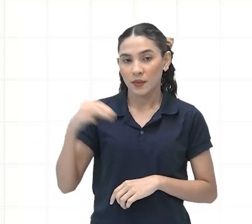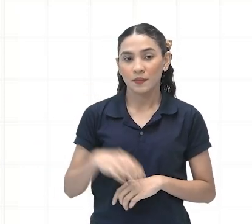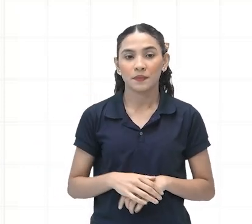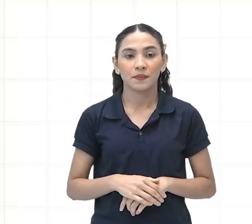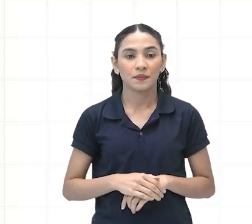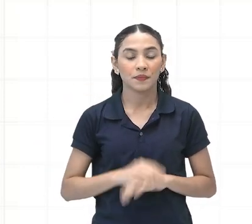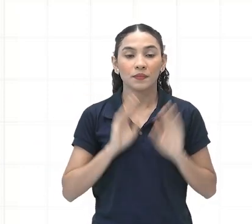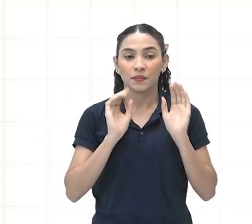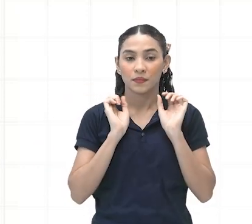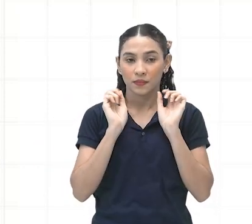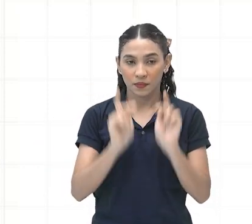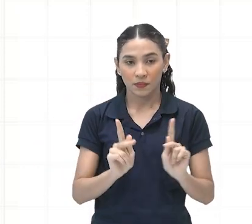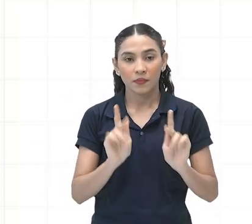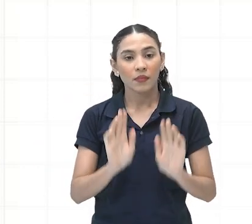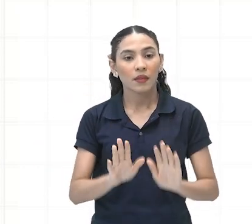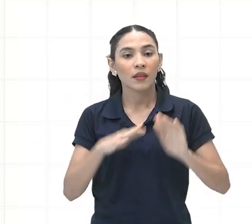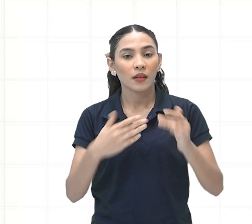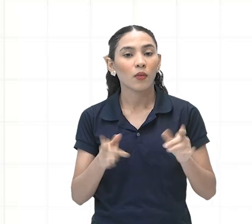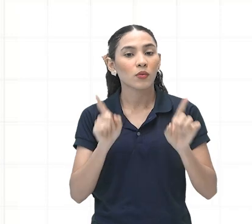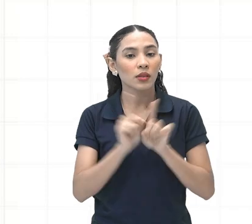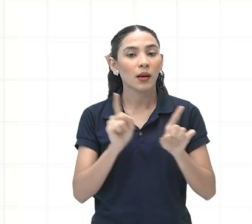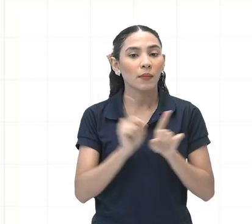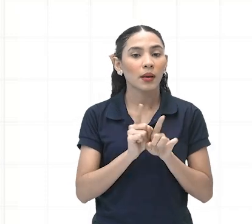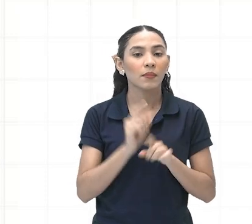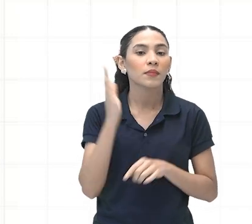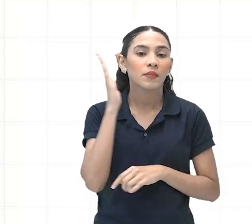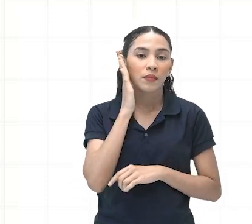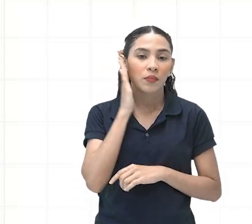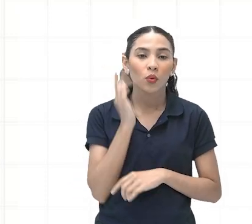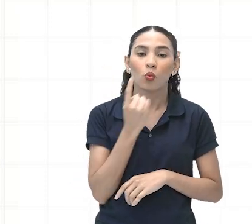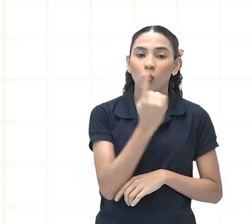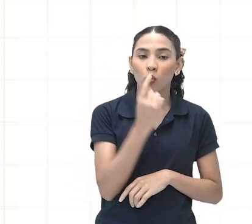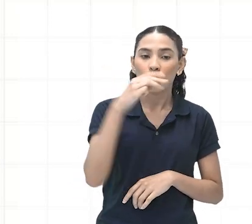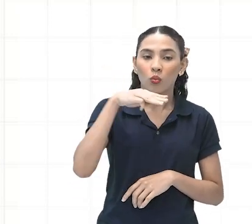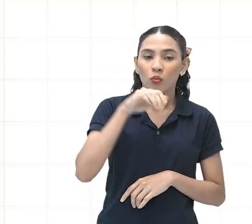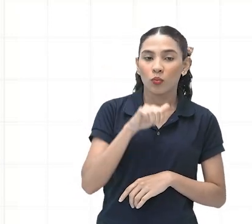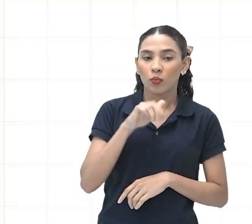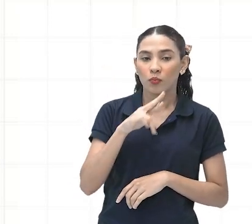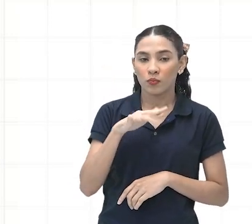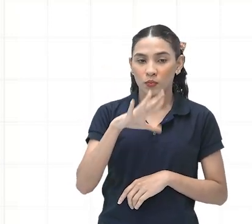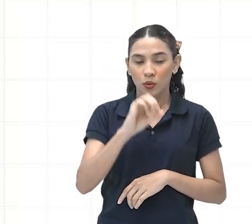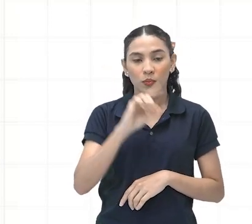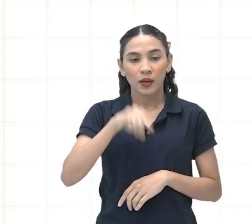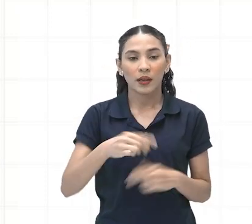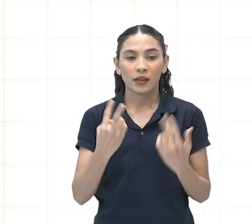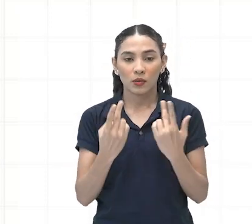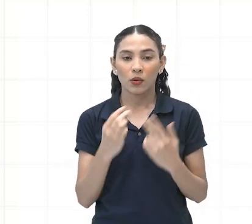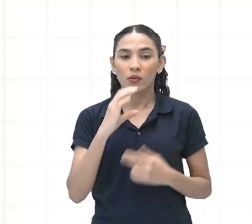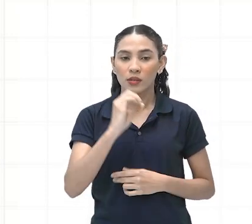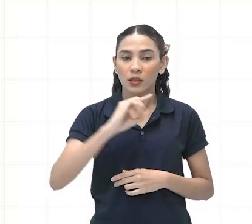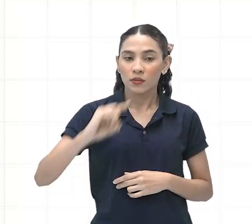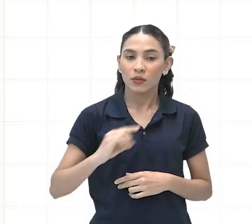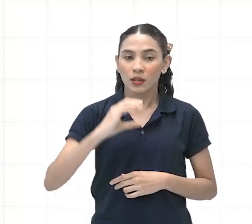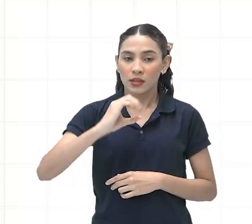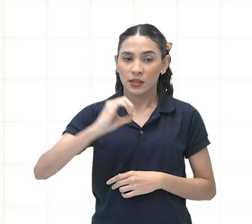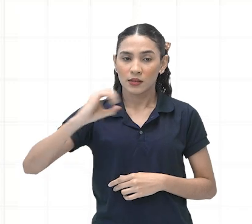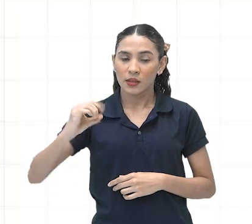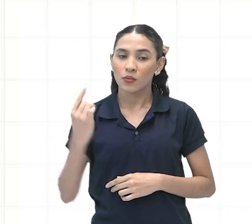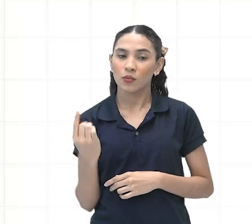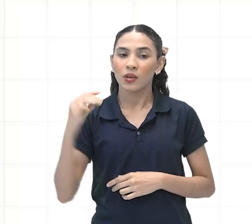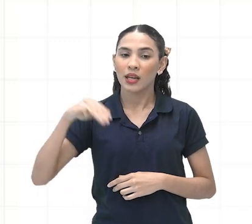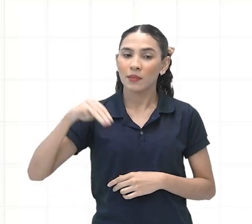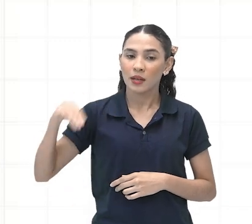milímetros. Muito bem. Nós sabemos que 1 micrômetro equivale a 0,01 milímetro, ou seja,